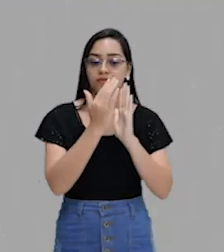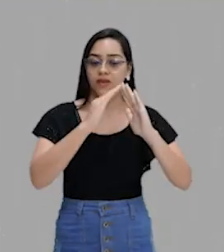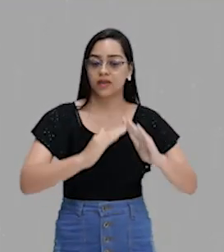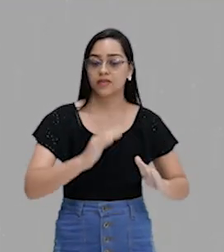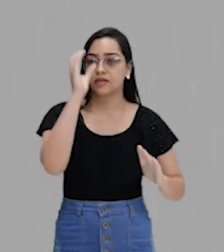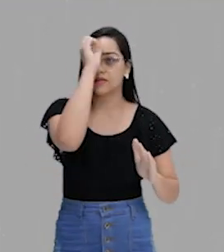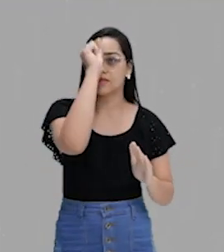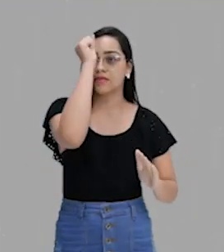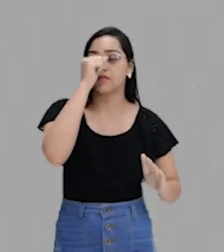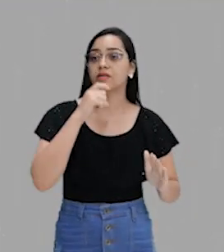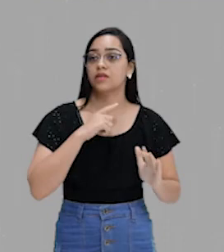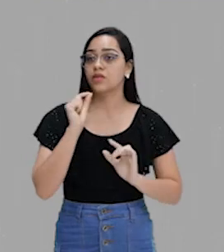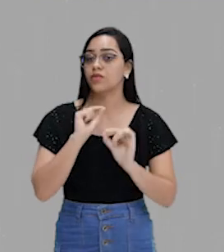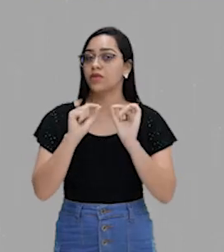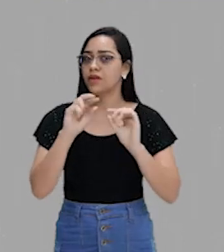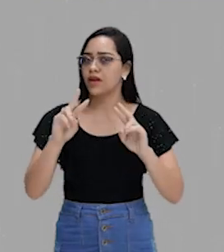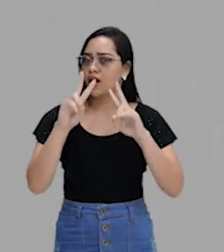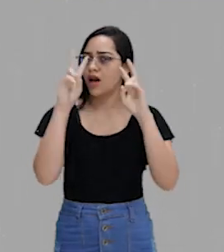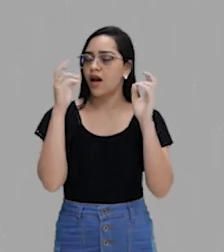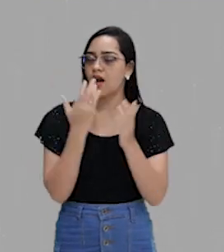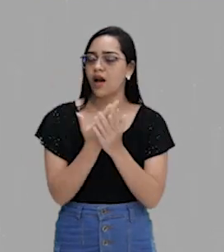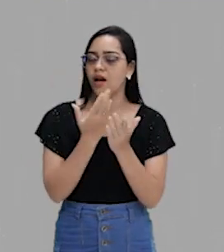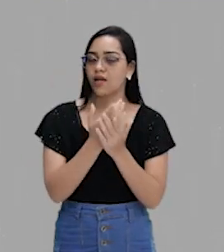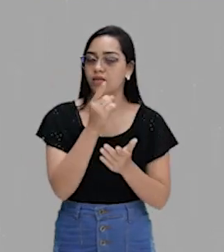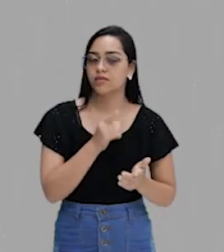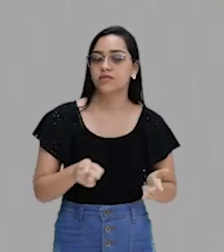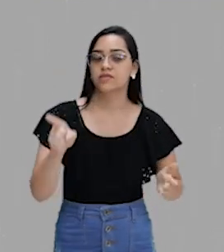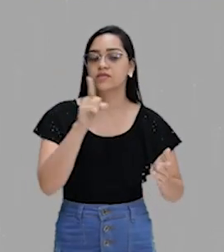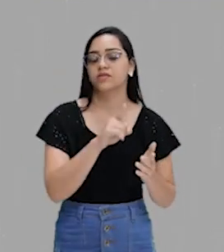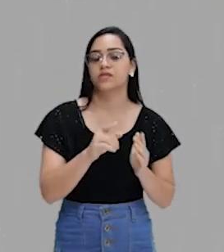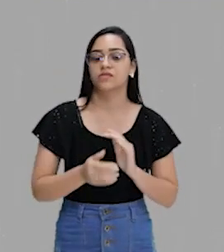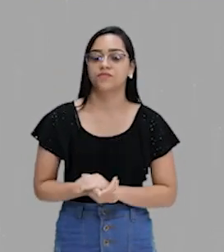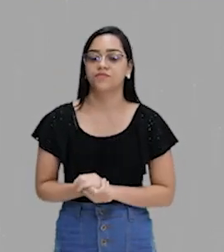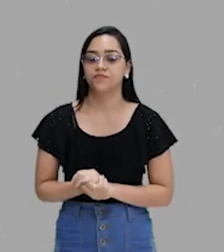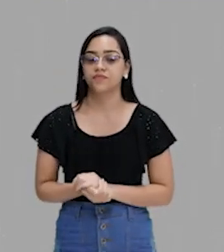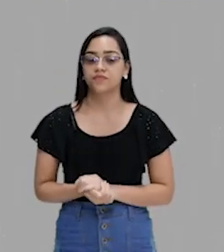E em mais uma super aula para vocês. Nós vamos falar de